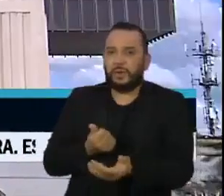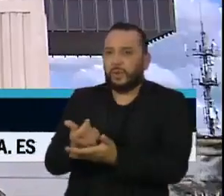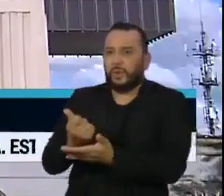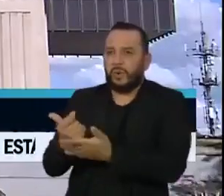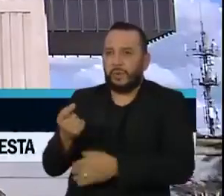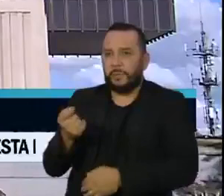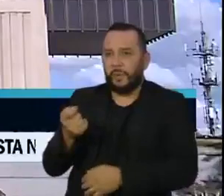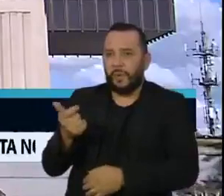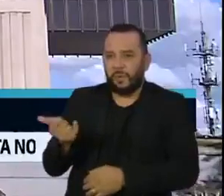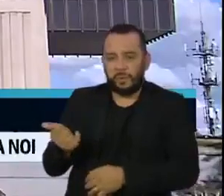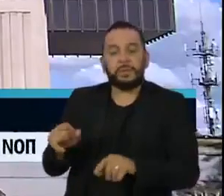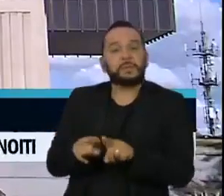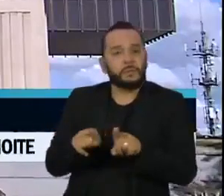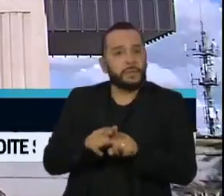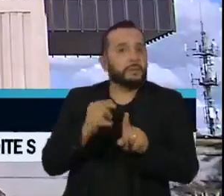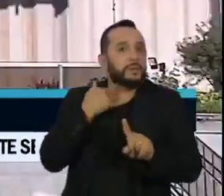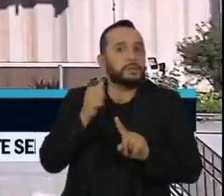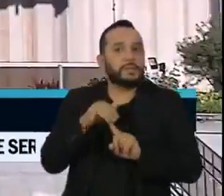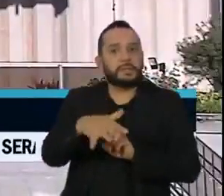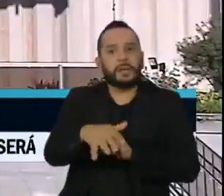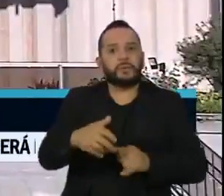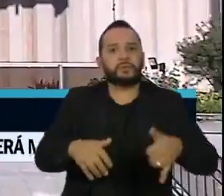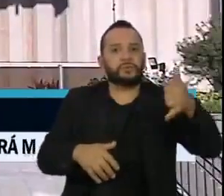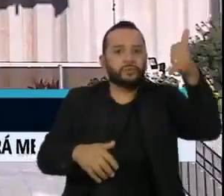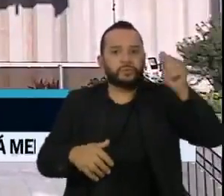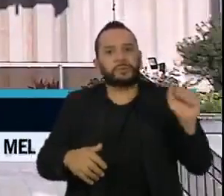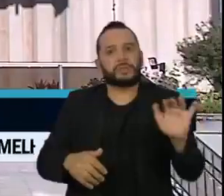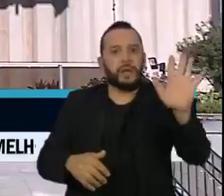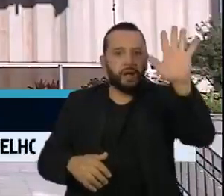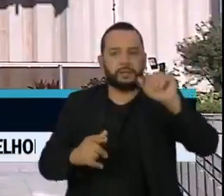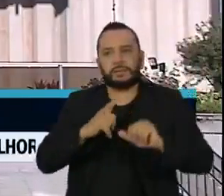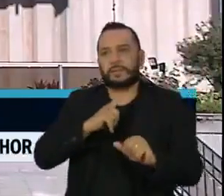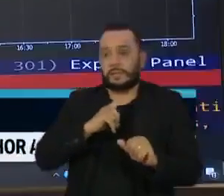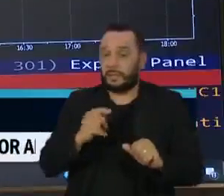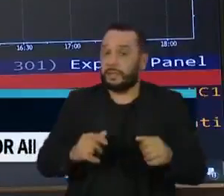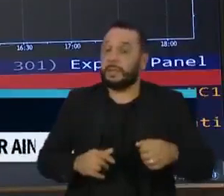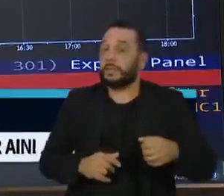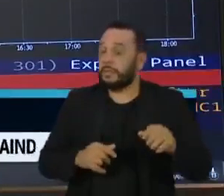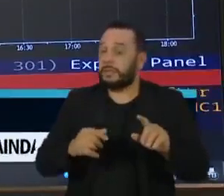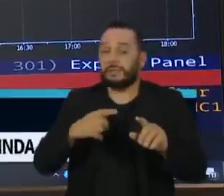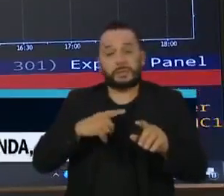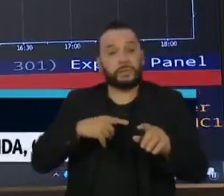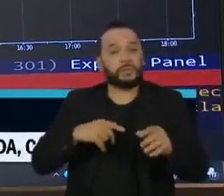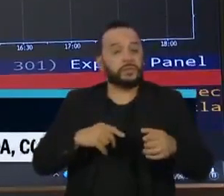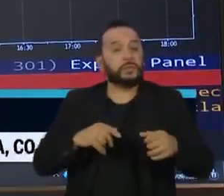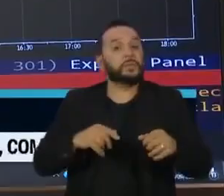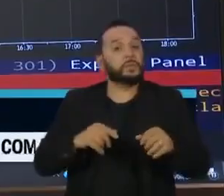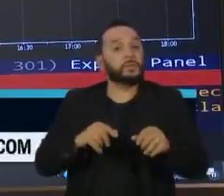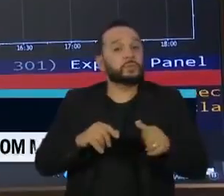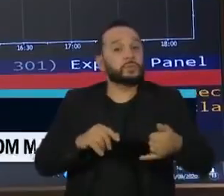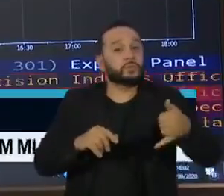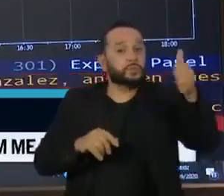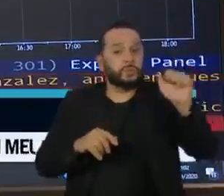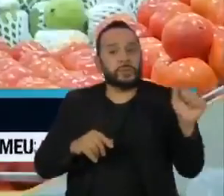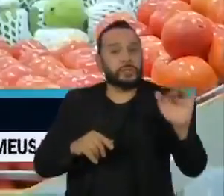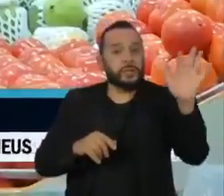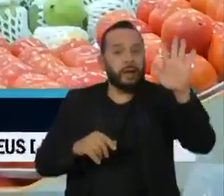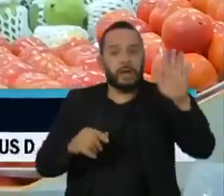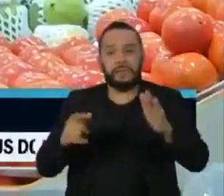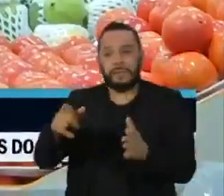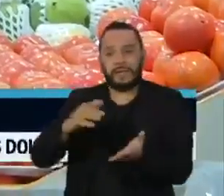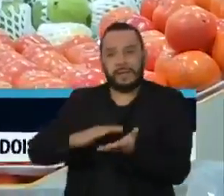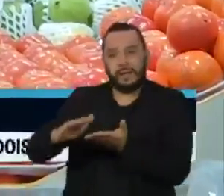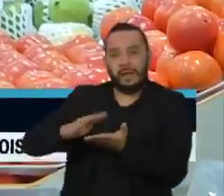a subir a taxa de juros como ele está subindo. Só que quando ele sobe a taxa de juros num ambiente de incerteza, o custo do dinheiro fica mais caro